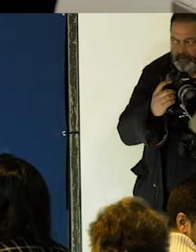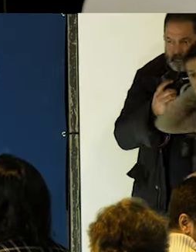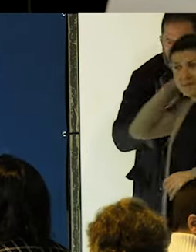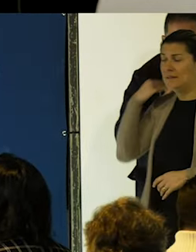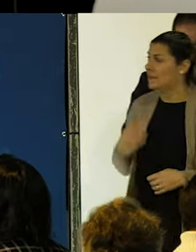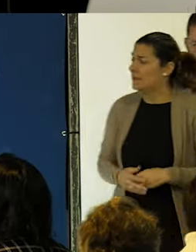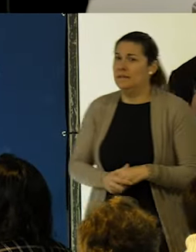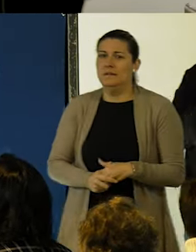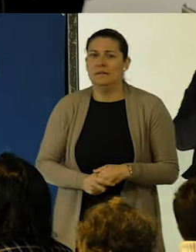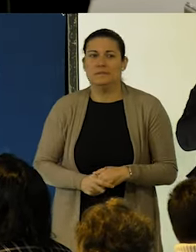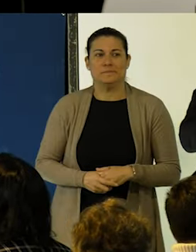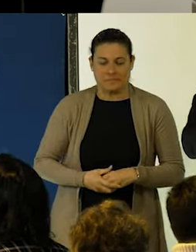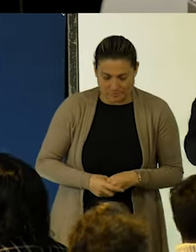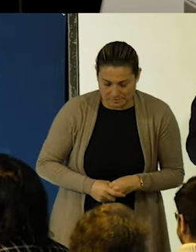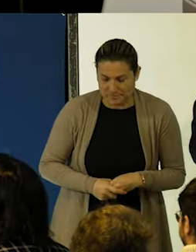Obrigada!